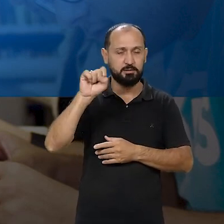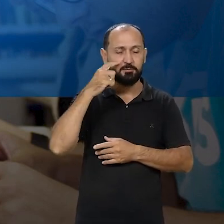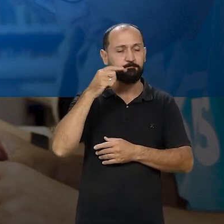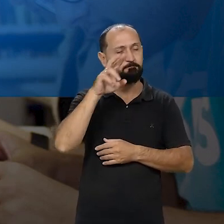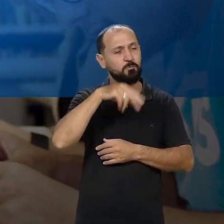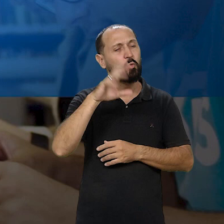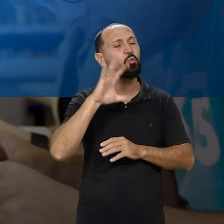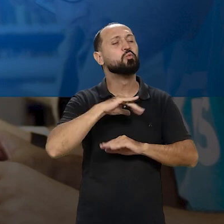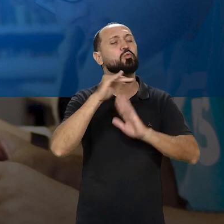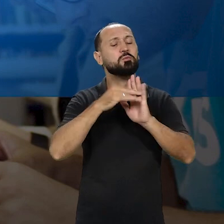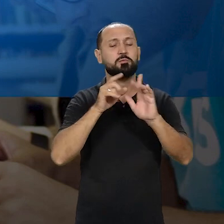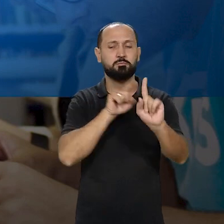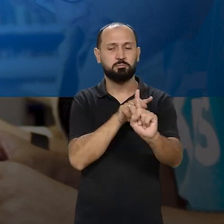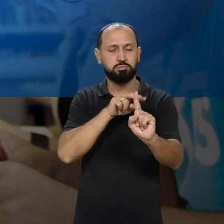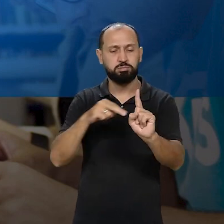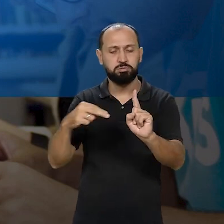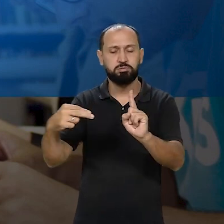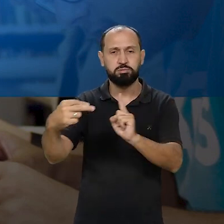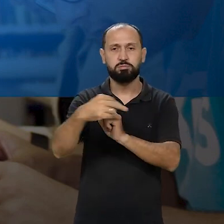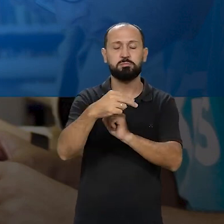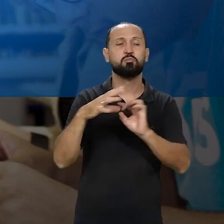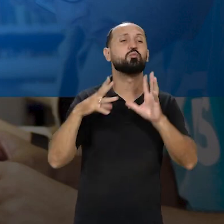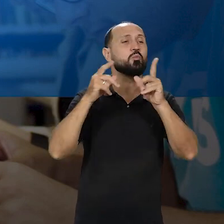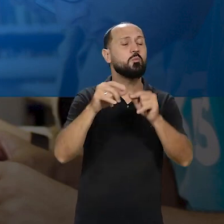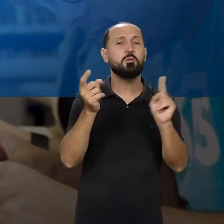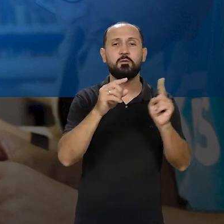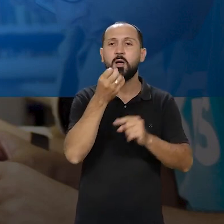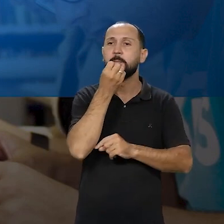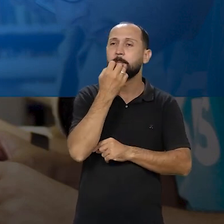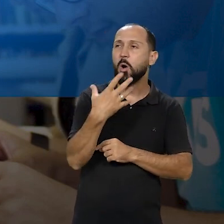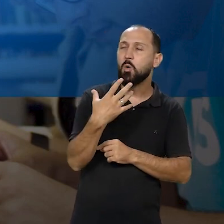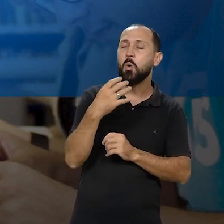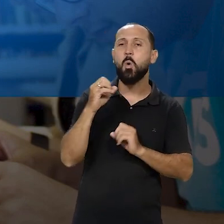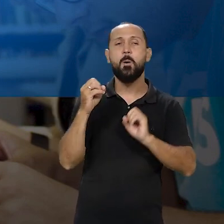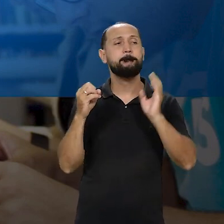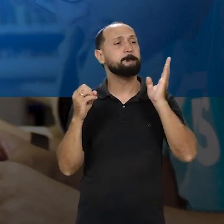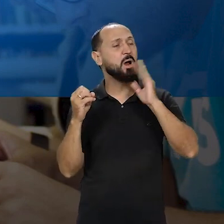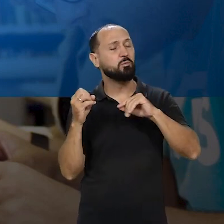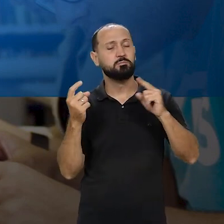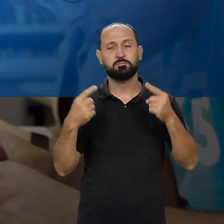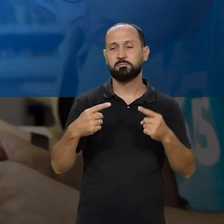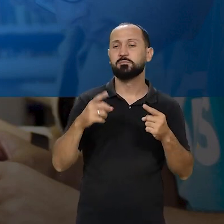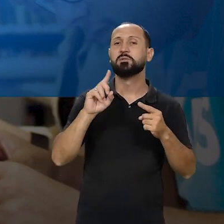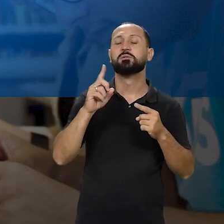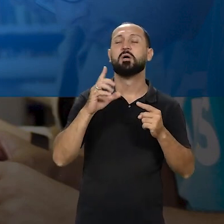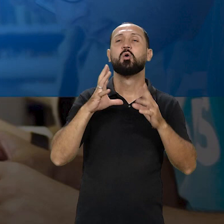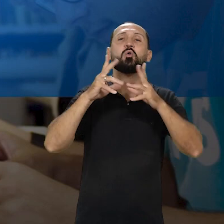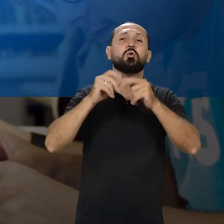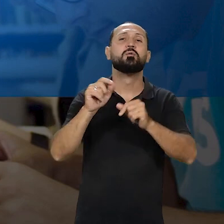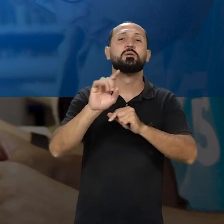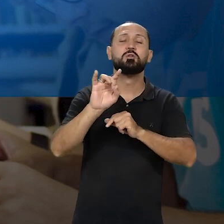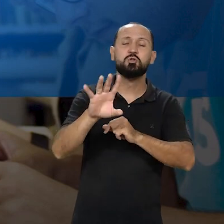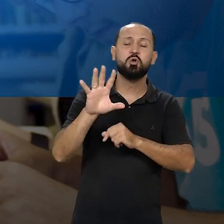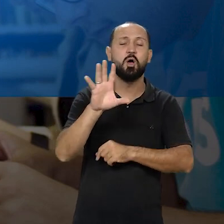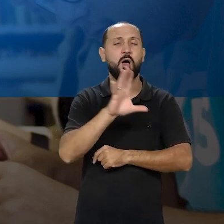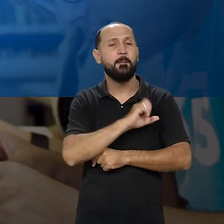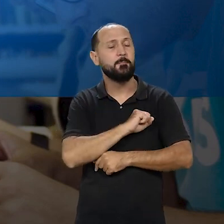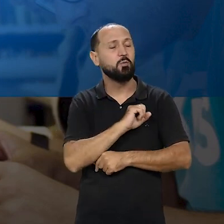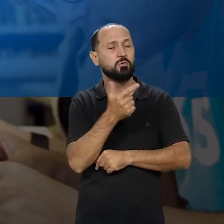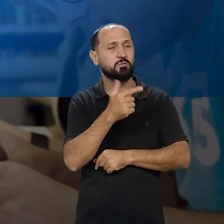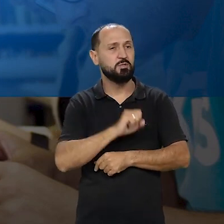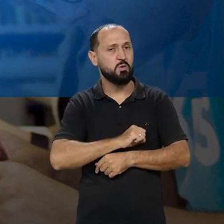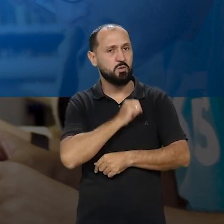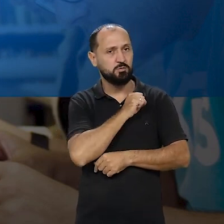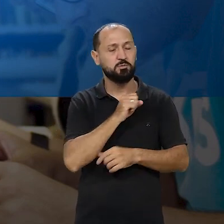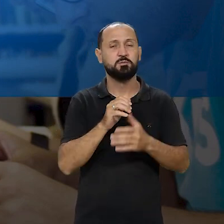suas contradições, né? Então, nem todo mundo vai ser bonzinho ou malzinho, nem todo mundo vai ser só amor e não